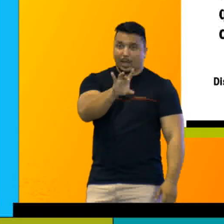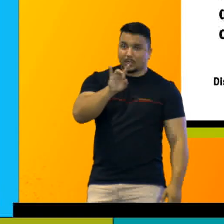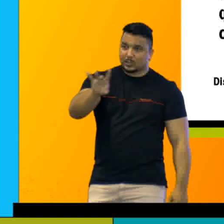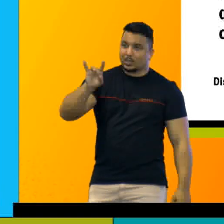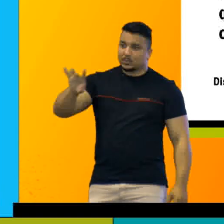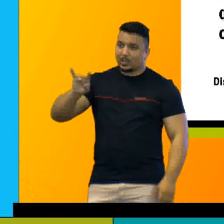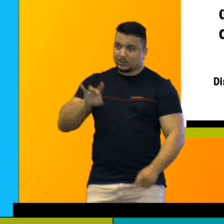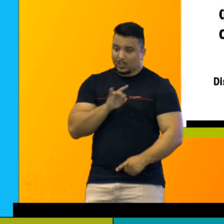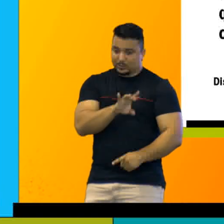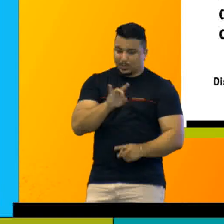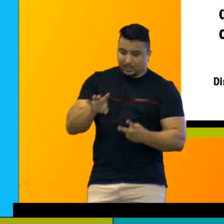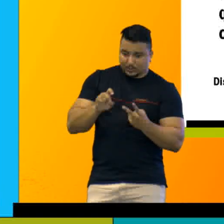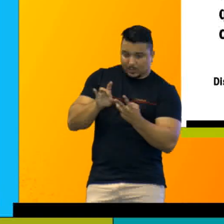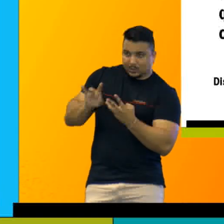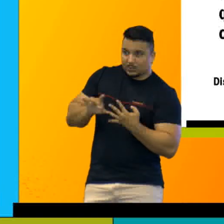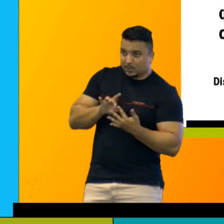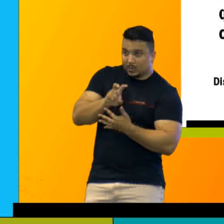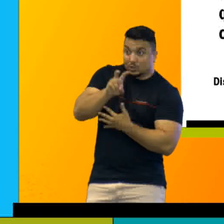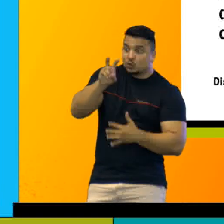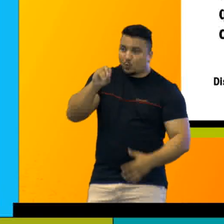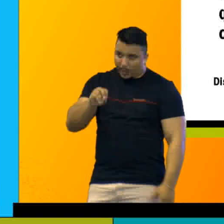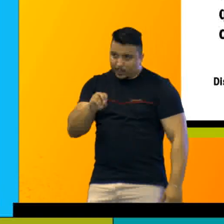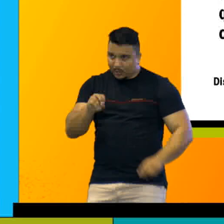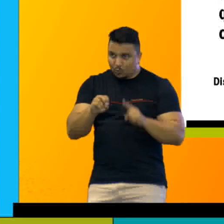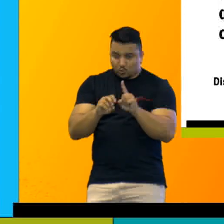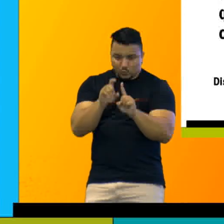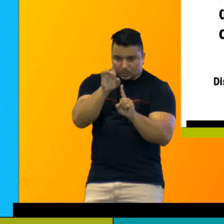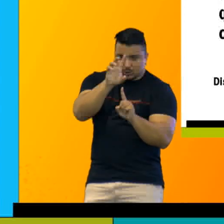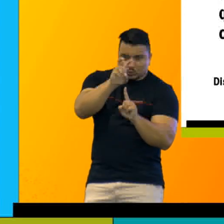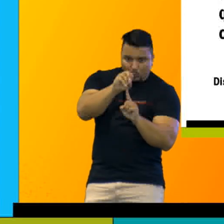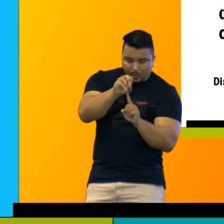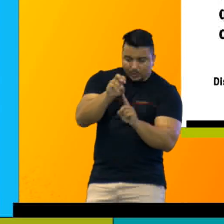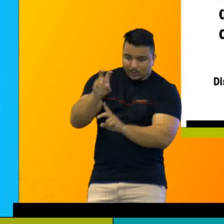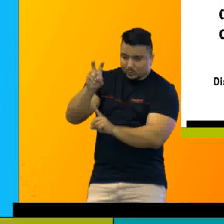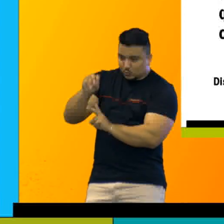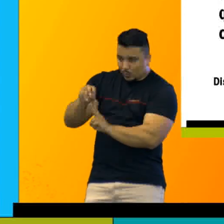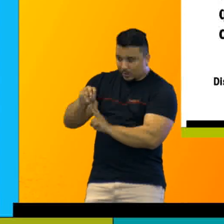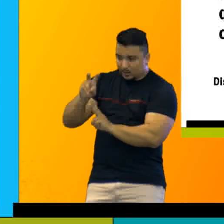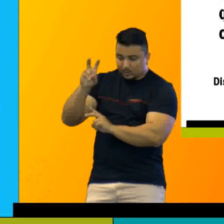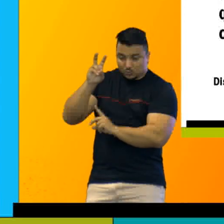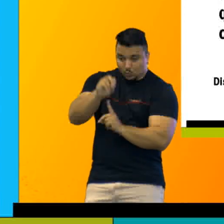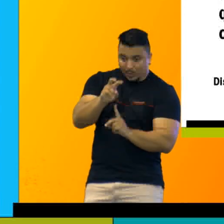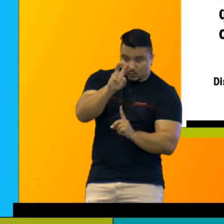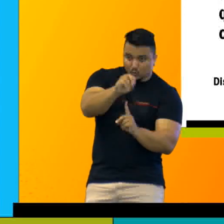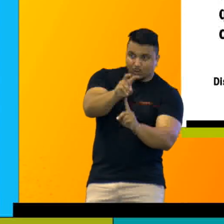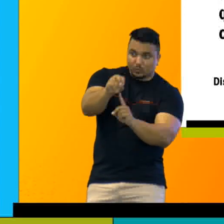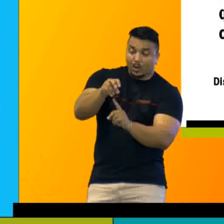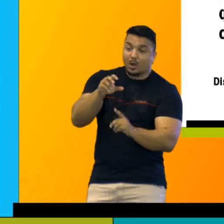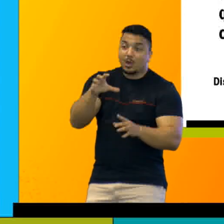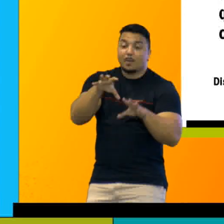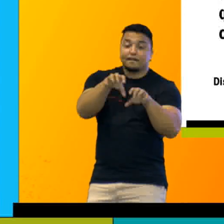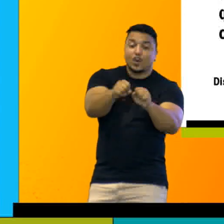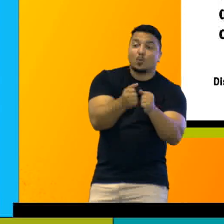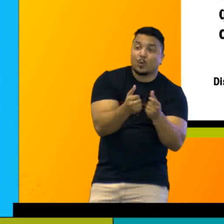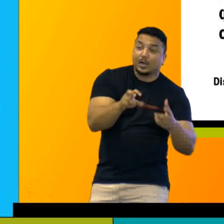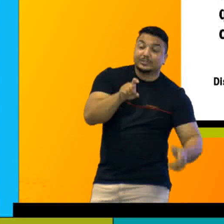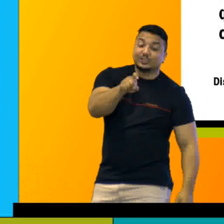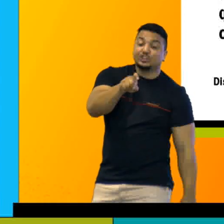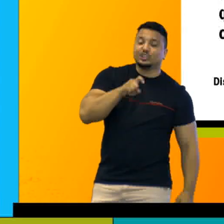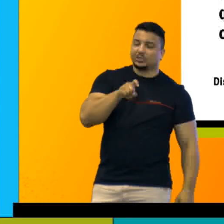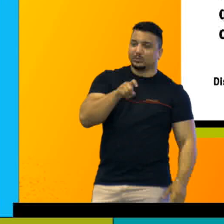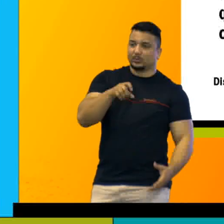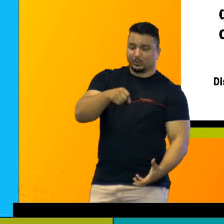de 60 quilos. 50 cada saca. Lá embaixo diz assim, ó. Colheu X